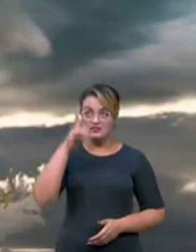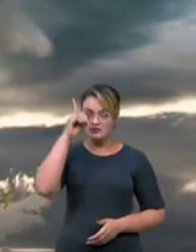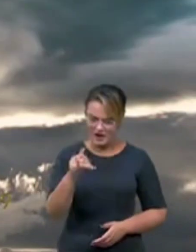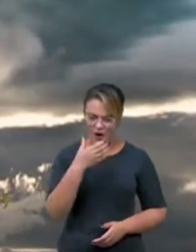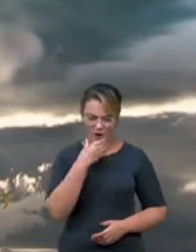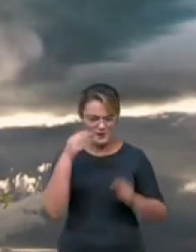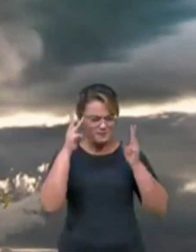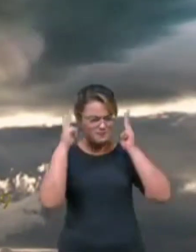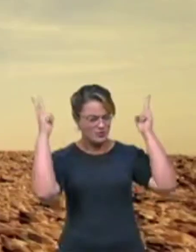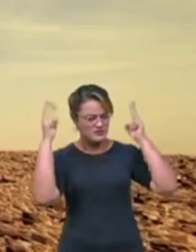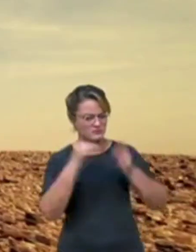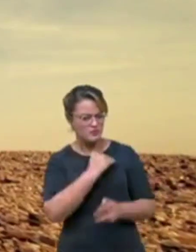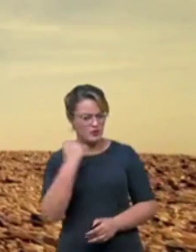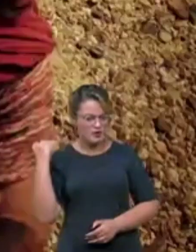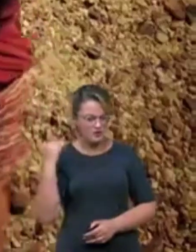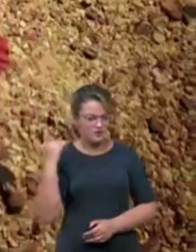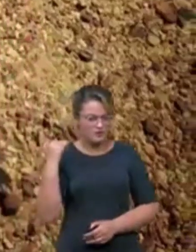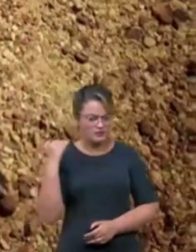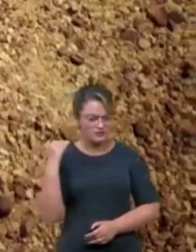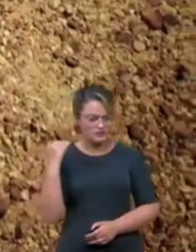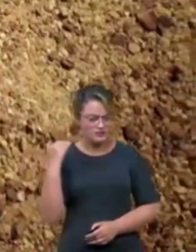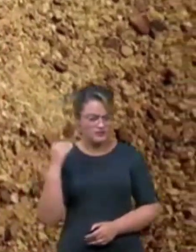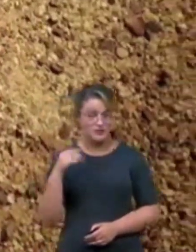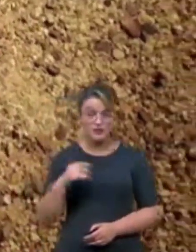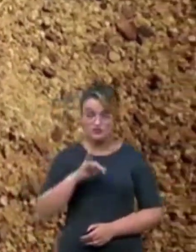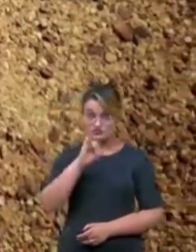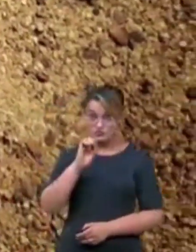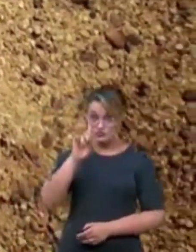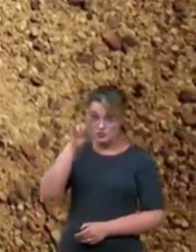meu servo está morto. Josué recebe